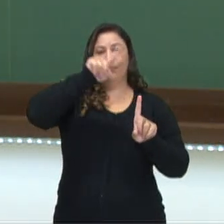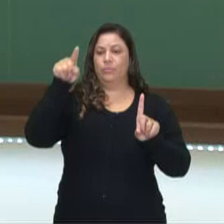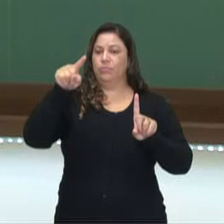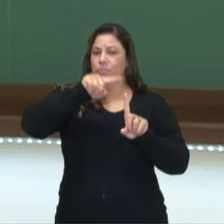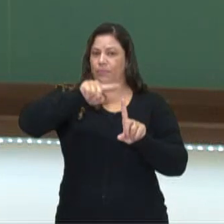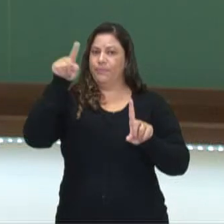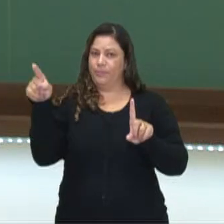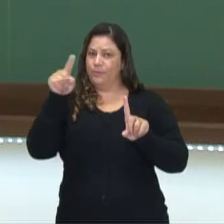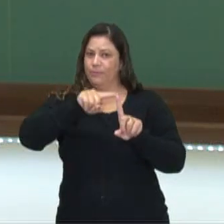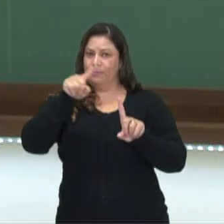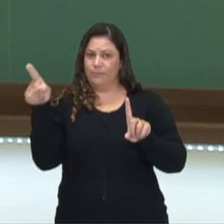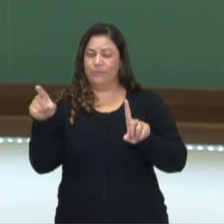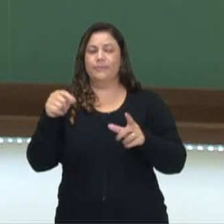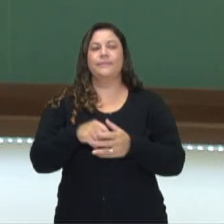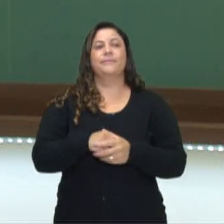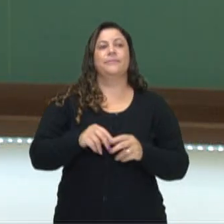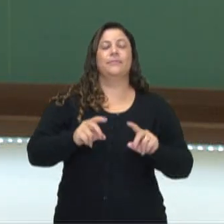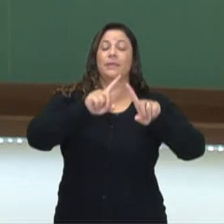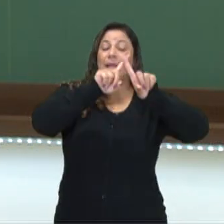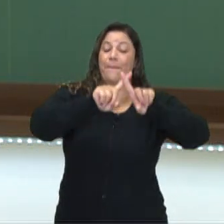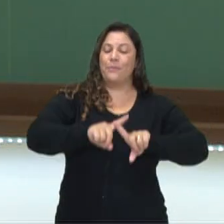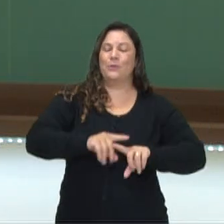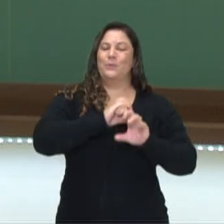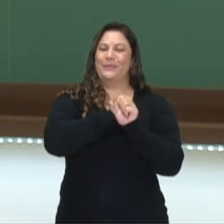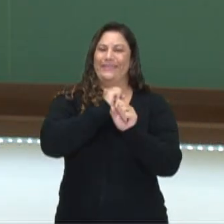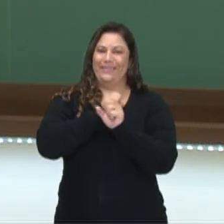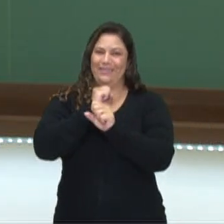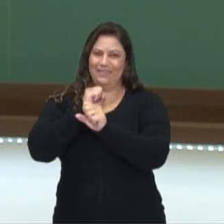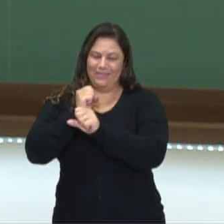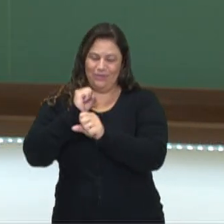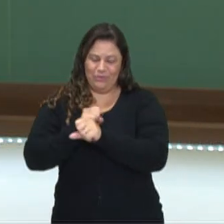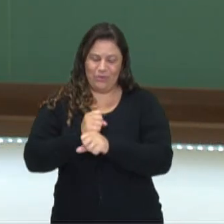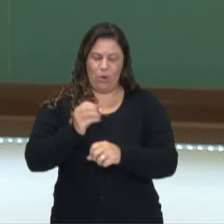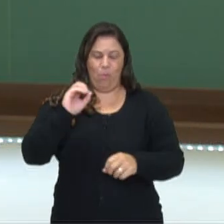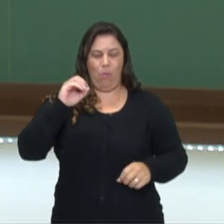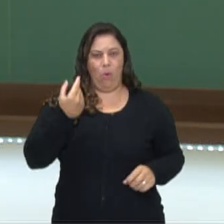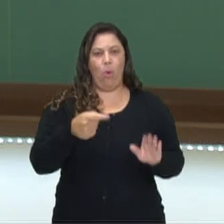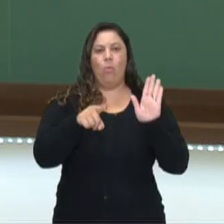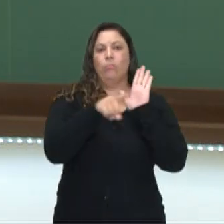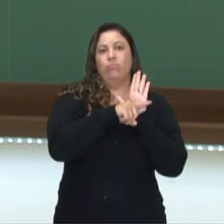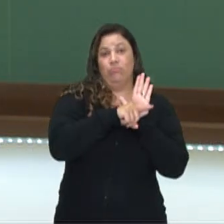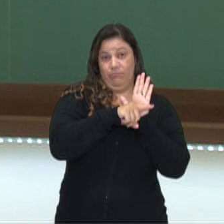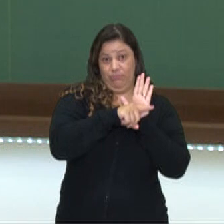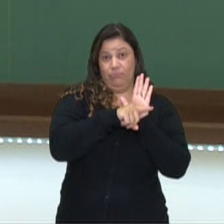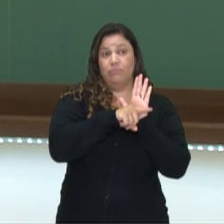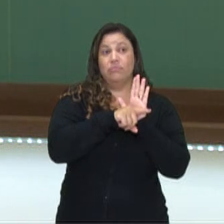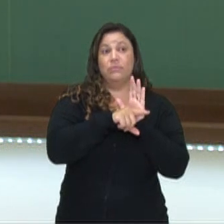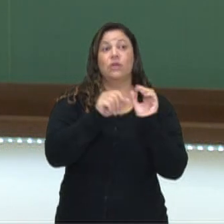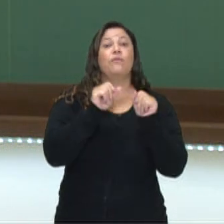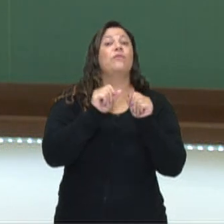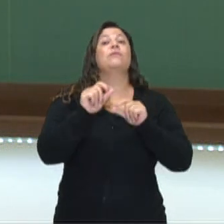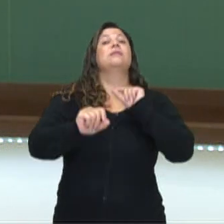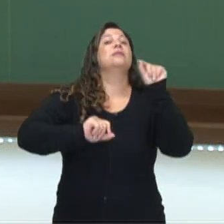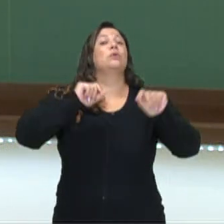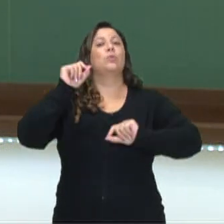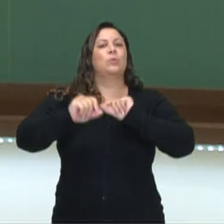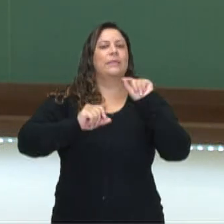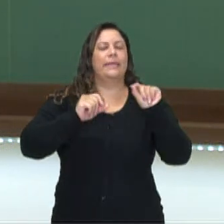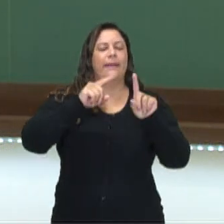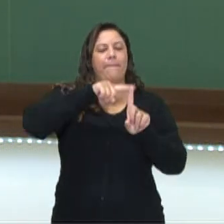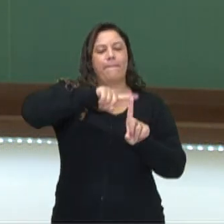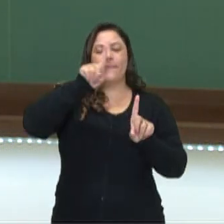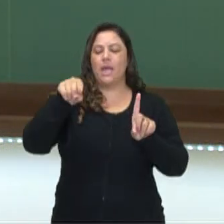Se eu tenho uma multiplicação de uma soma ou de uma subtração, eu vou fazer o quê? Vou